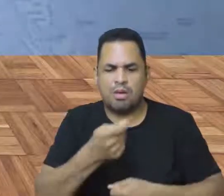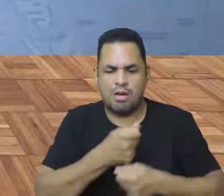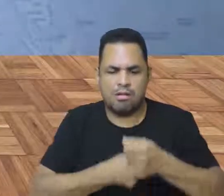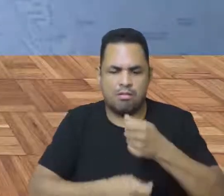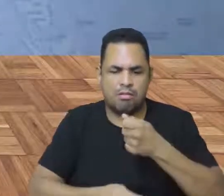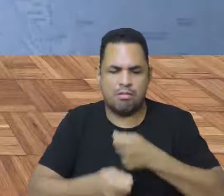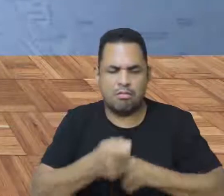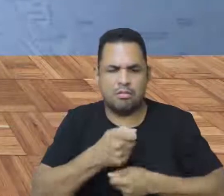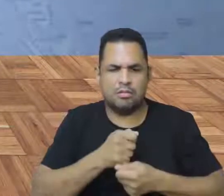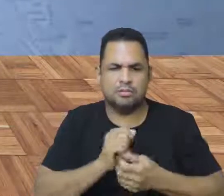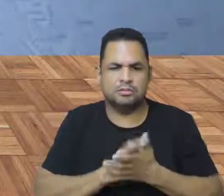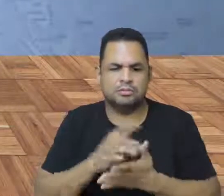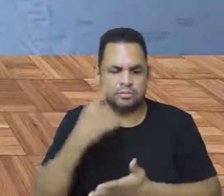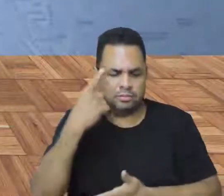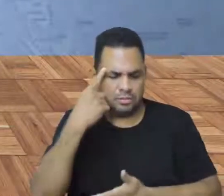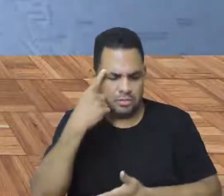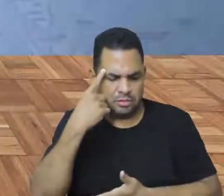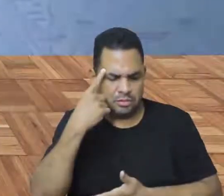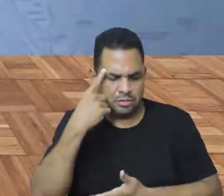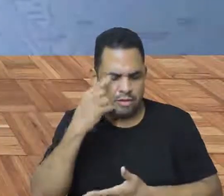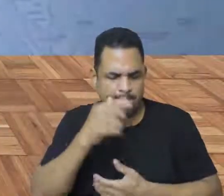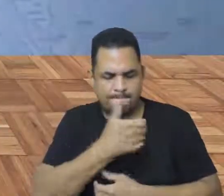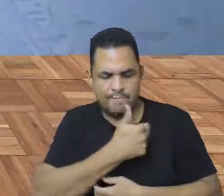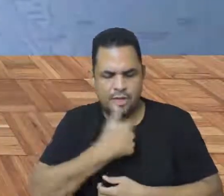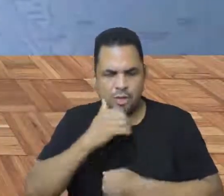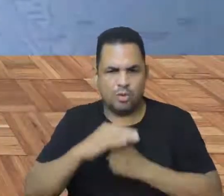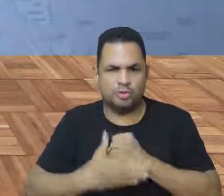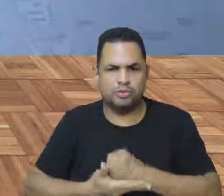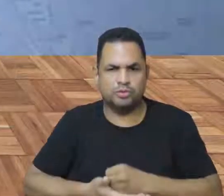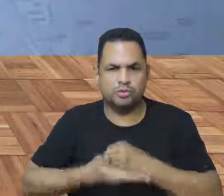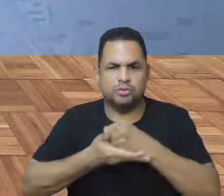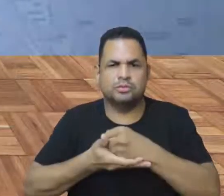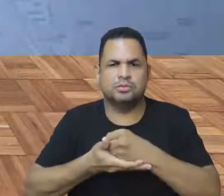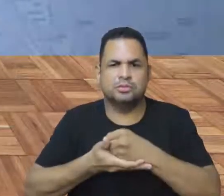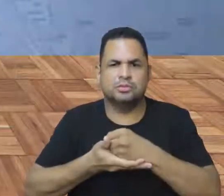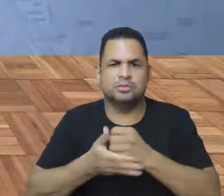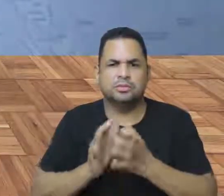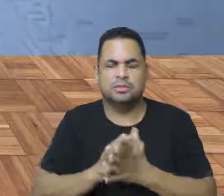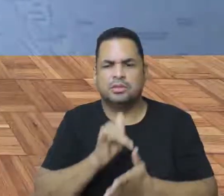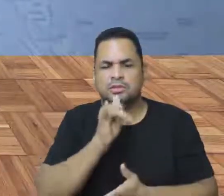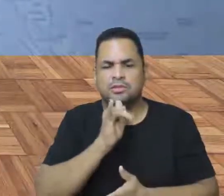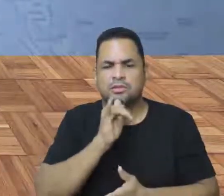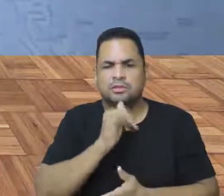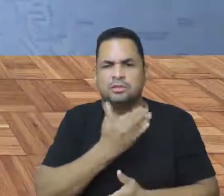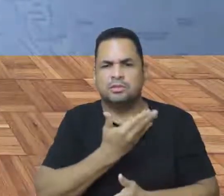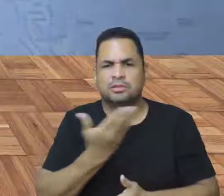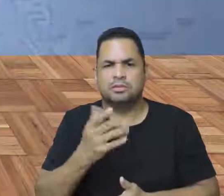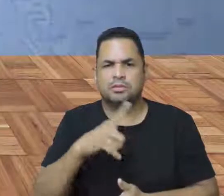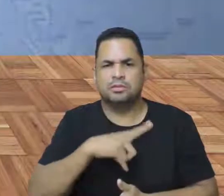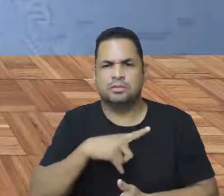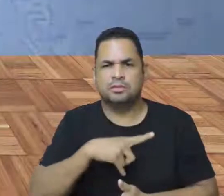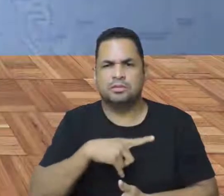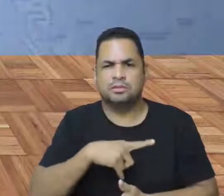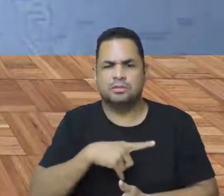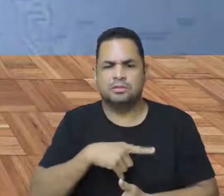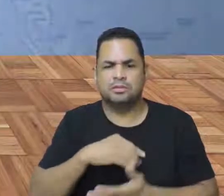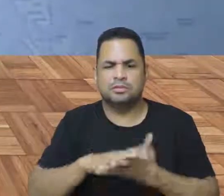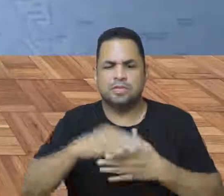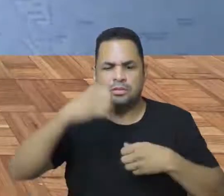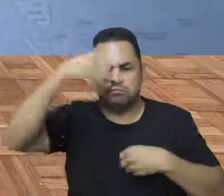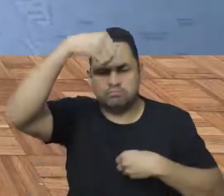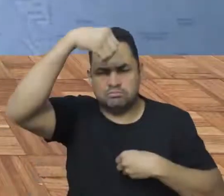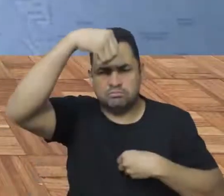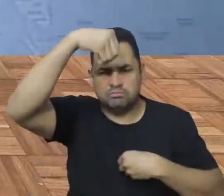economia que está pensando na maior sustentabilidade. Vamos ver um exemplo aqui, ó. Nós temos aqui